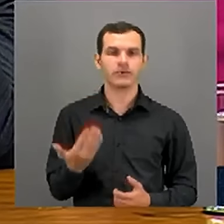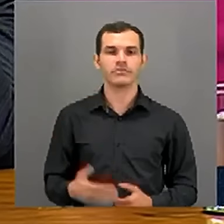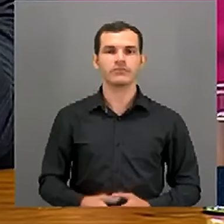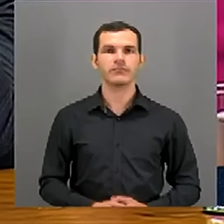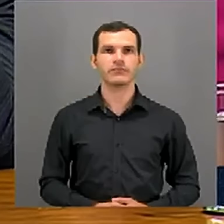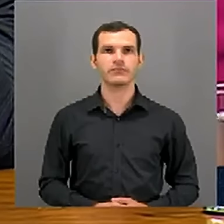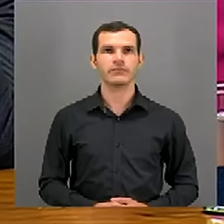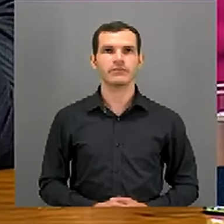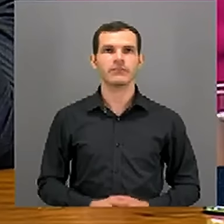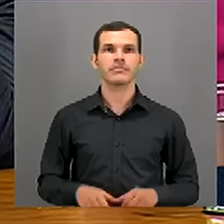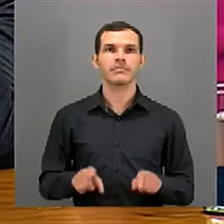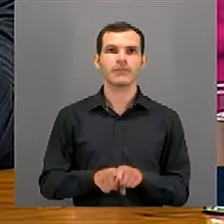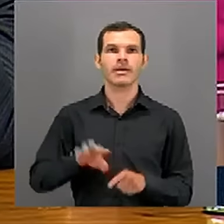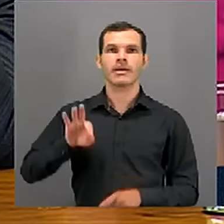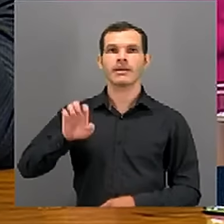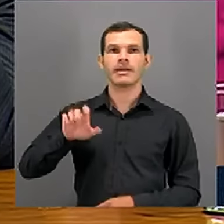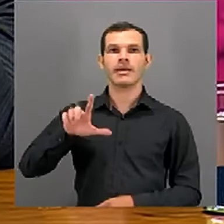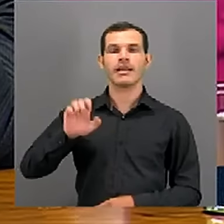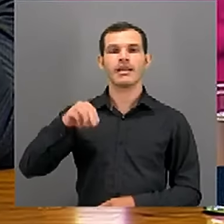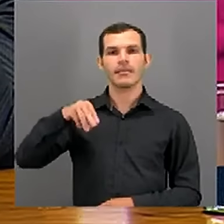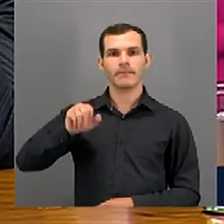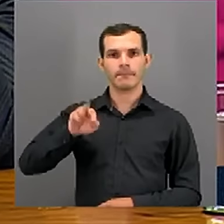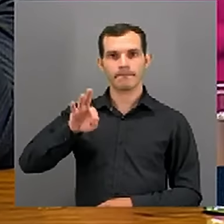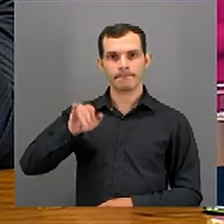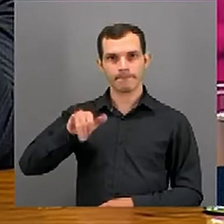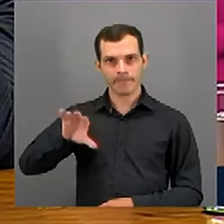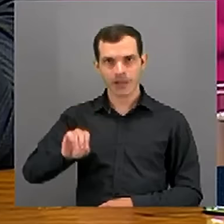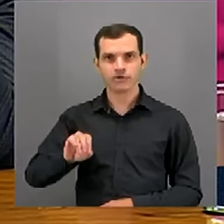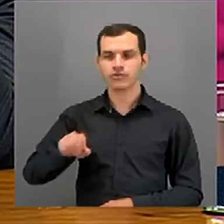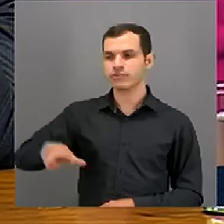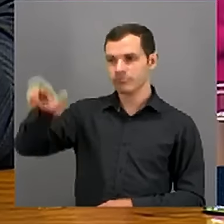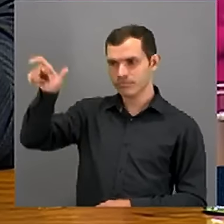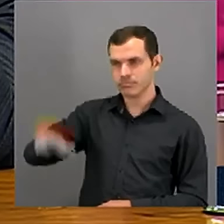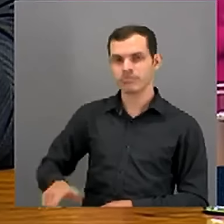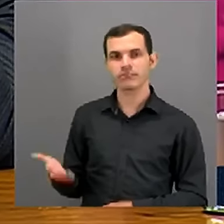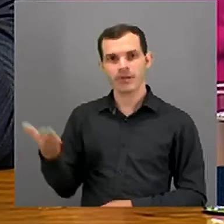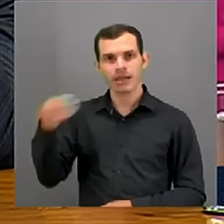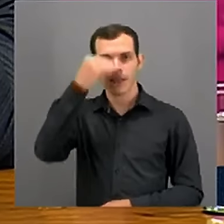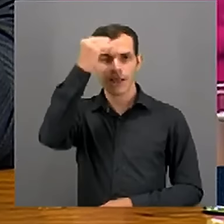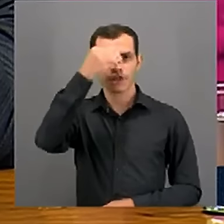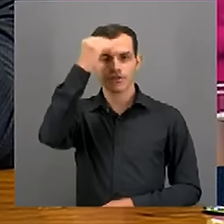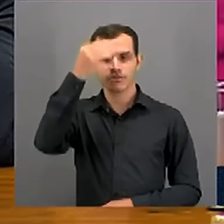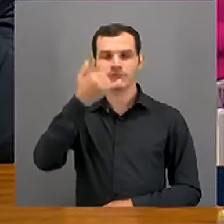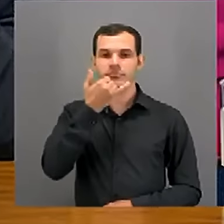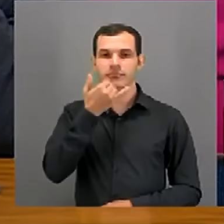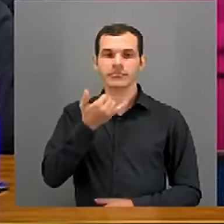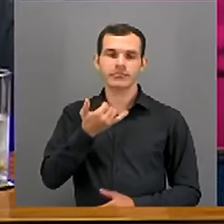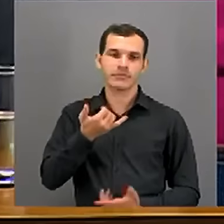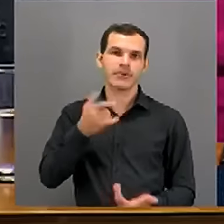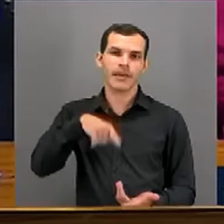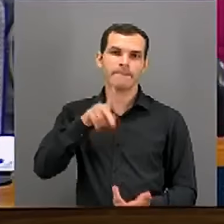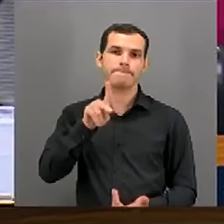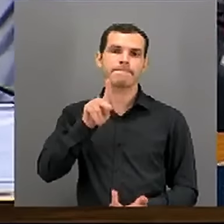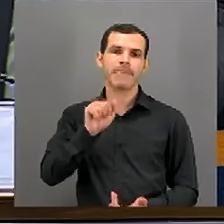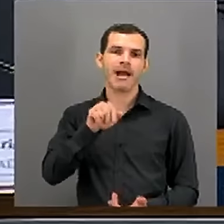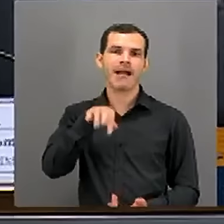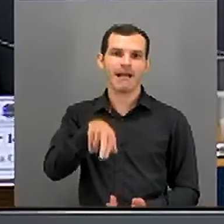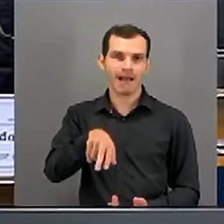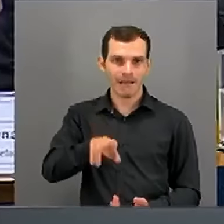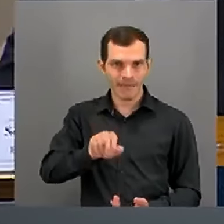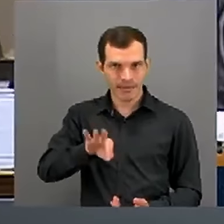o telemático, perfeito, deste senhor, tio do jogador Paquetá, o Bruno